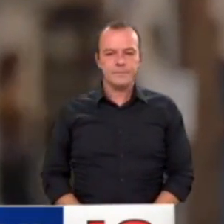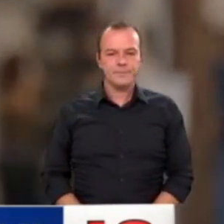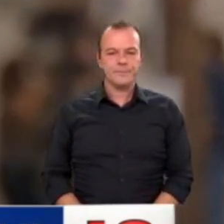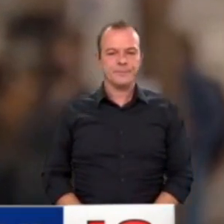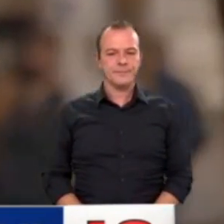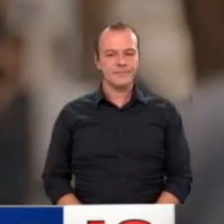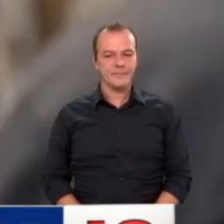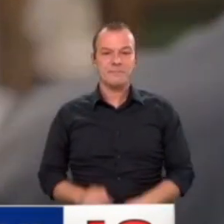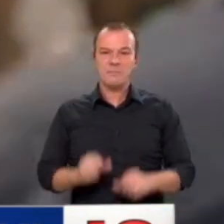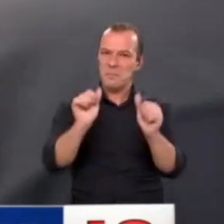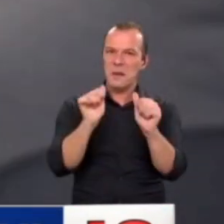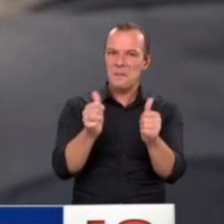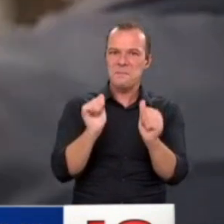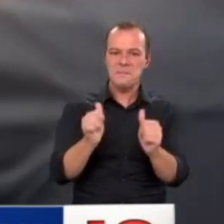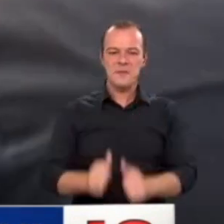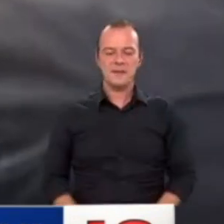bem.